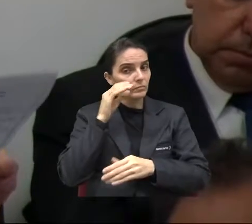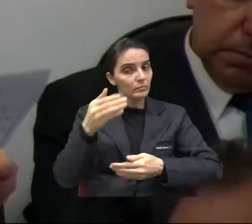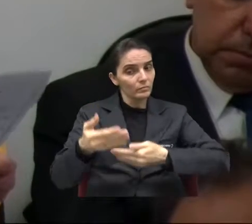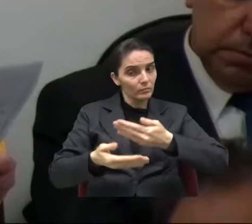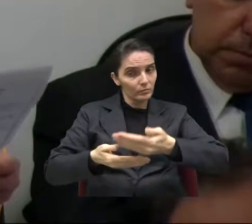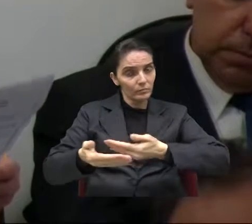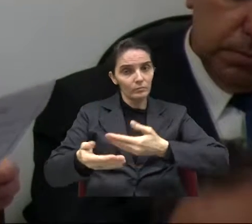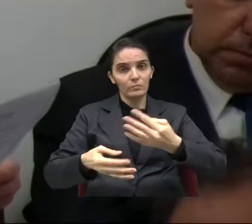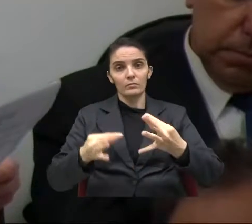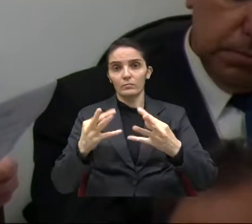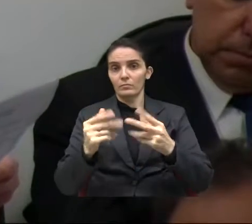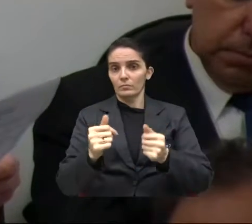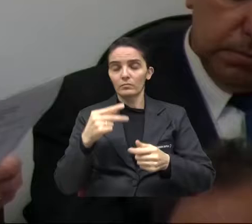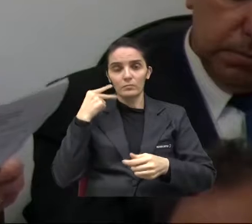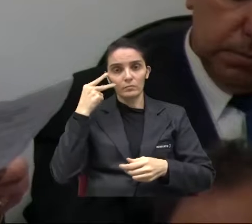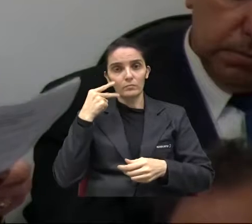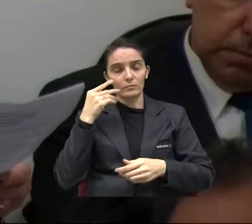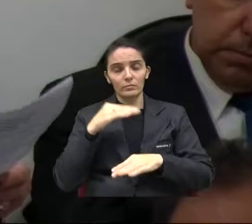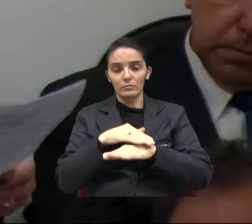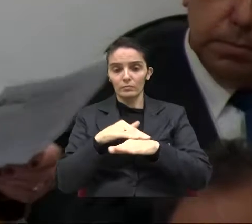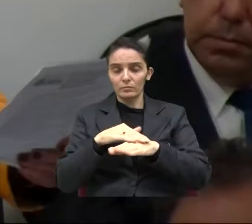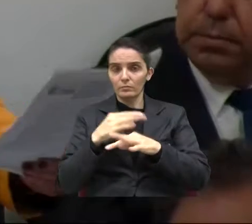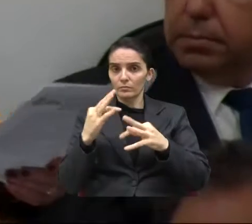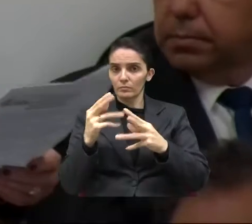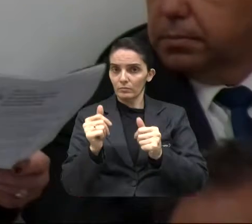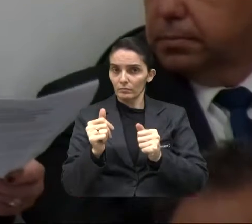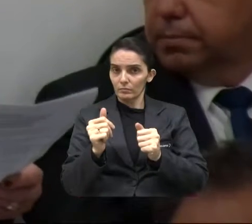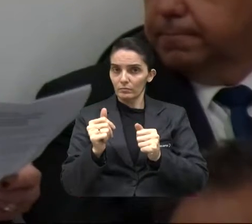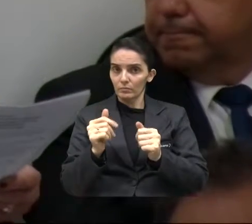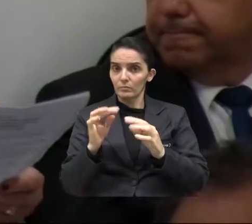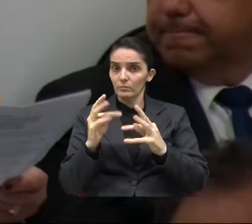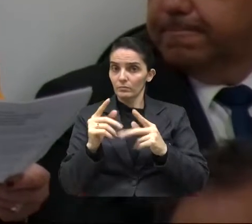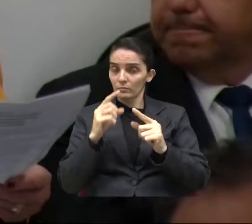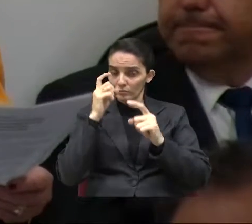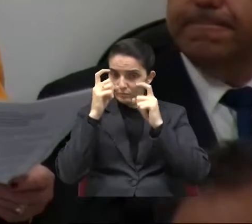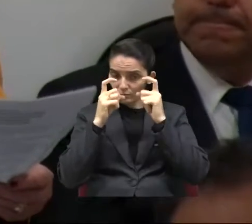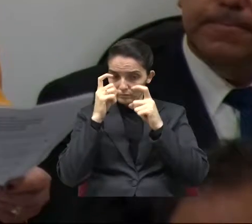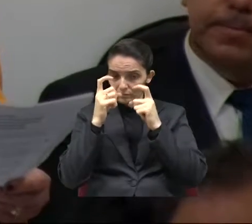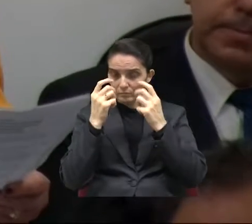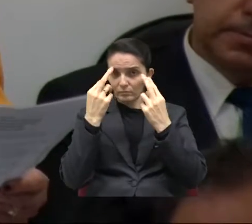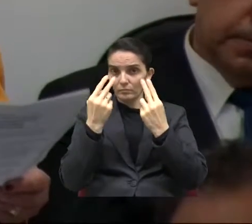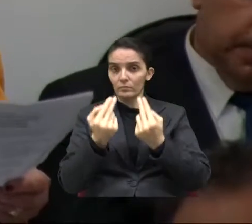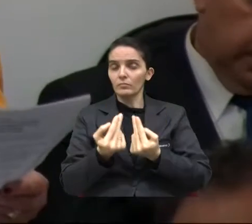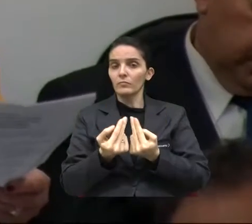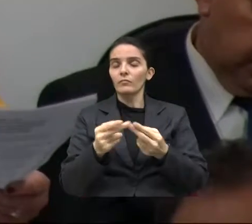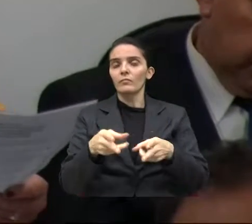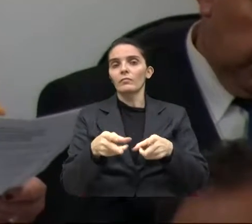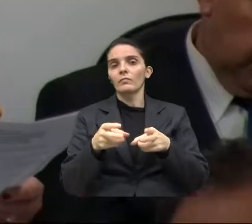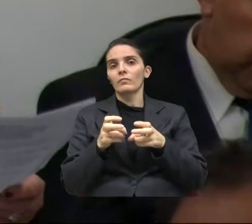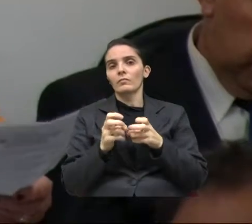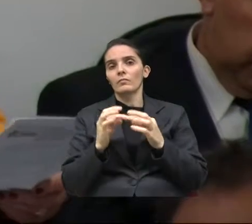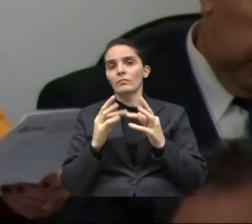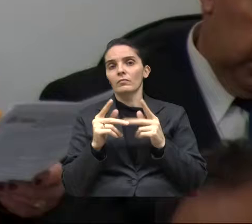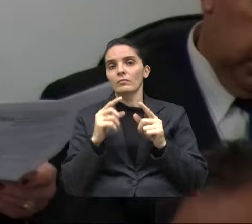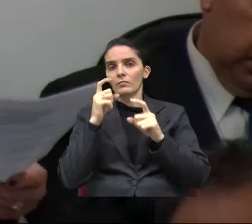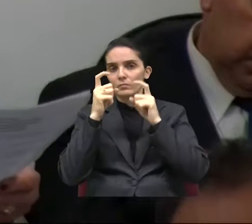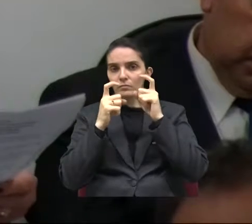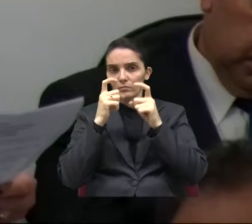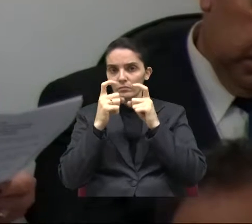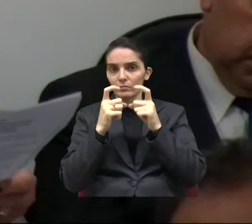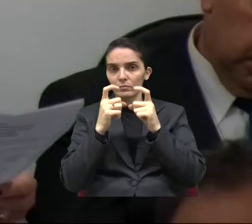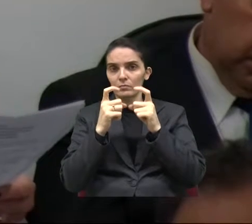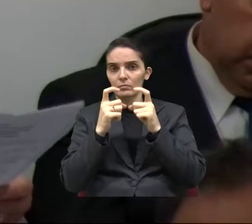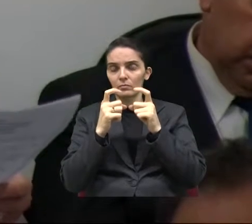conversei praticamente com todos. E realmente a preocupação, a gente percebe que todos estão preocupados. Por isso eu